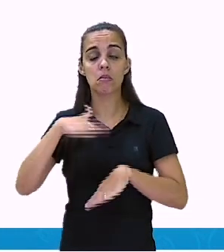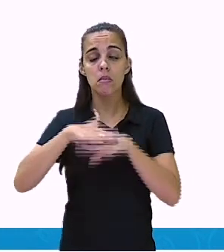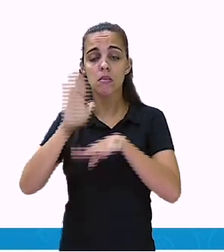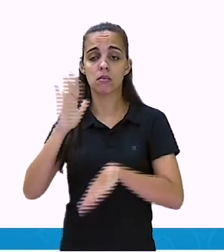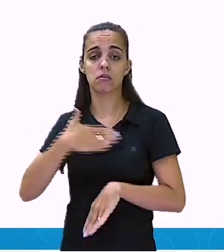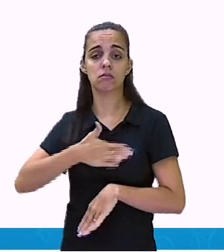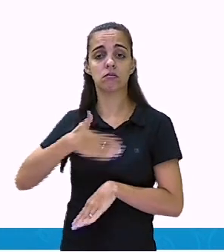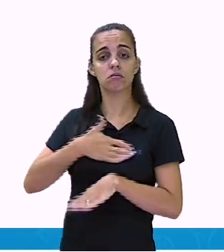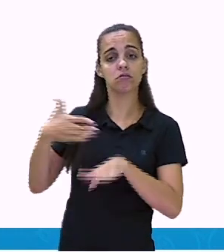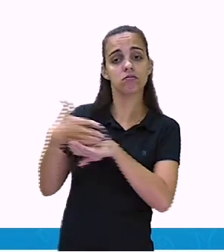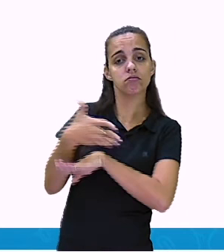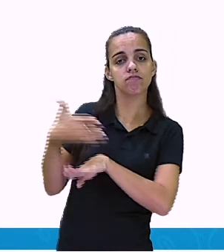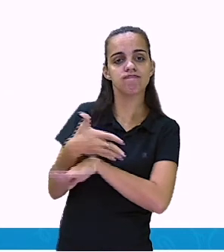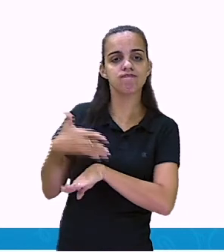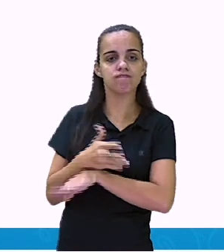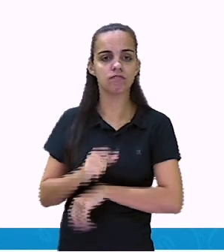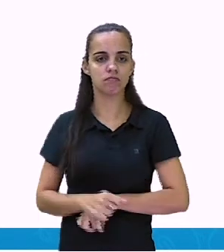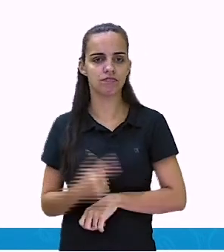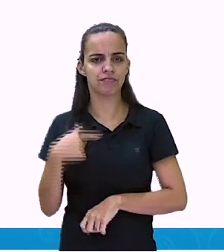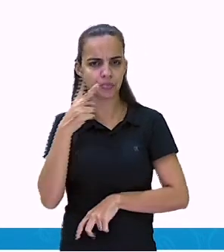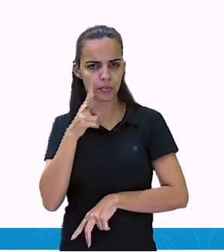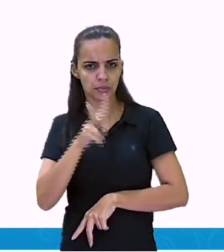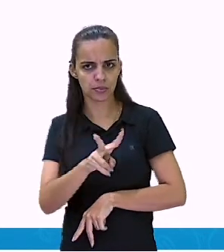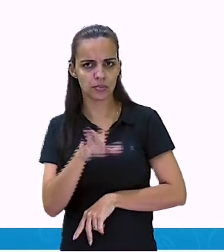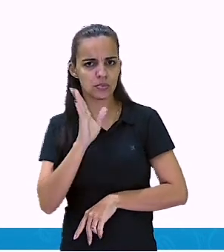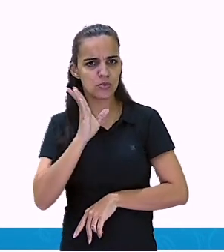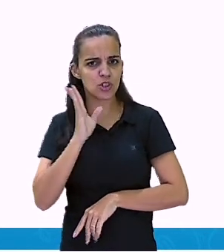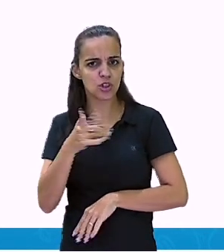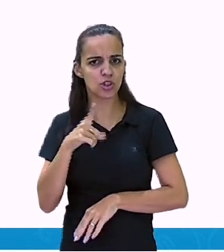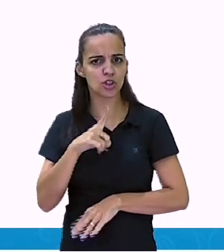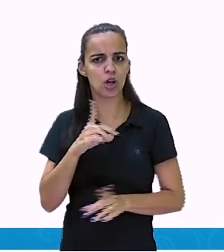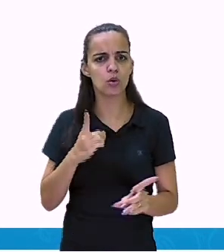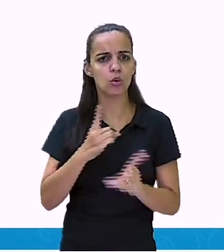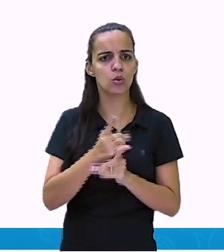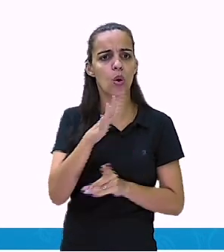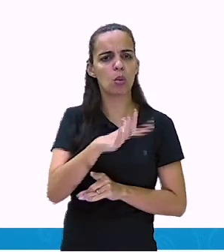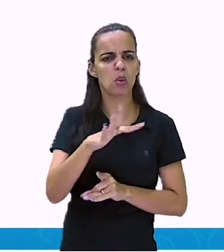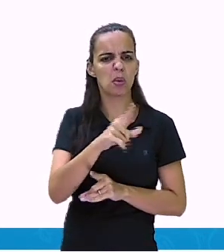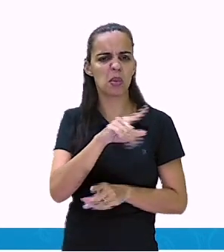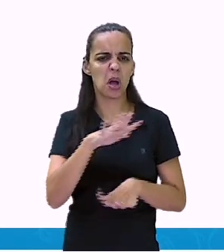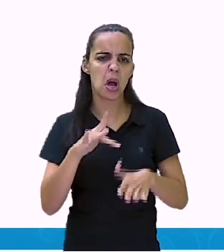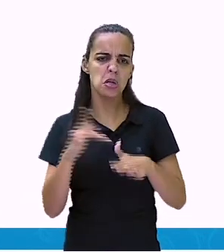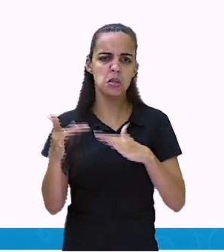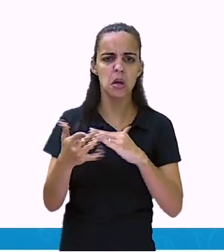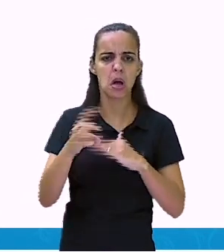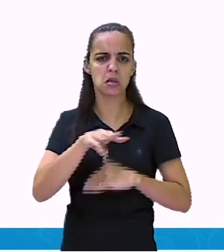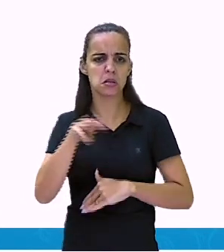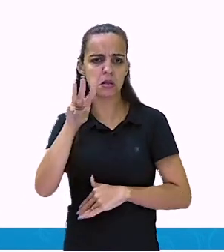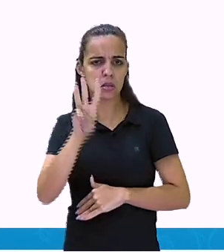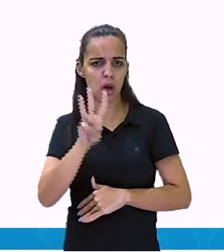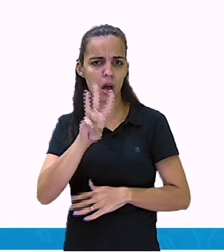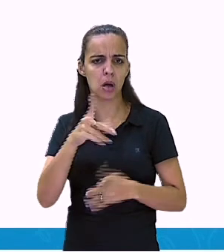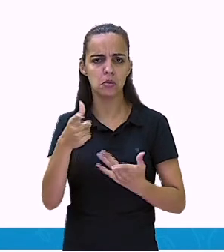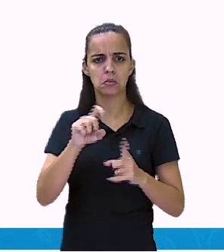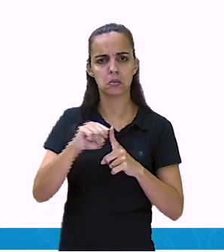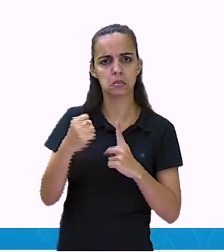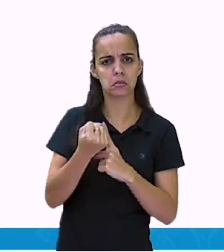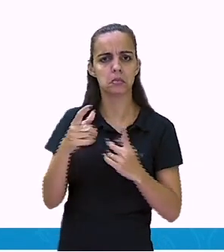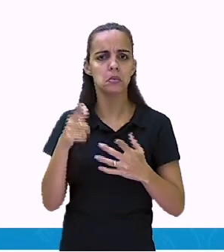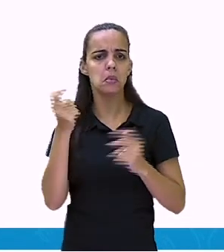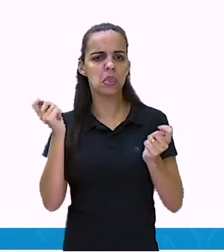acessar. Verifique também se ele já encontrou algum ambiente, site, rede social que não